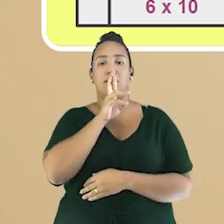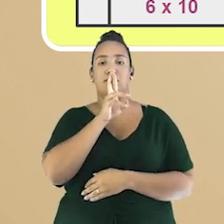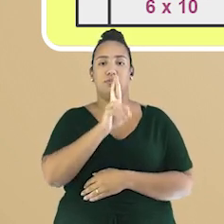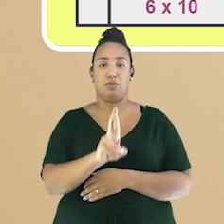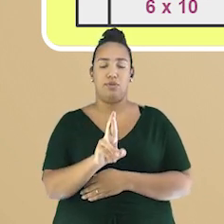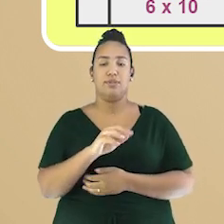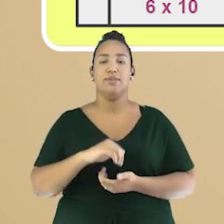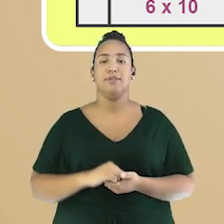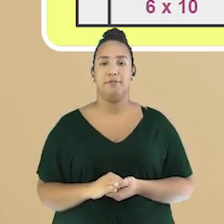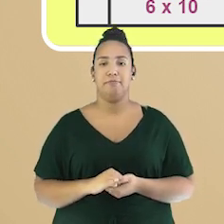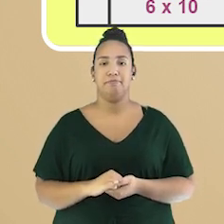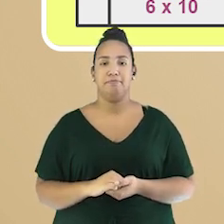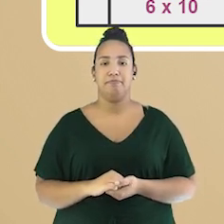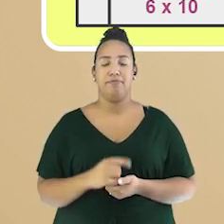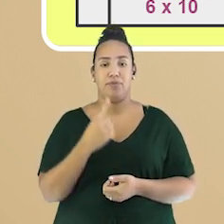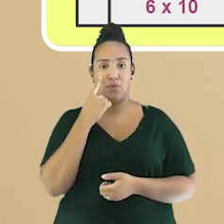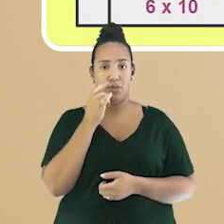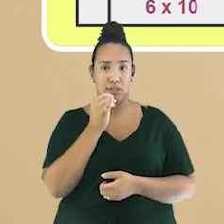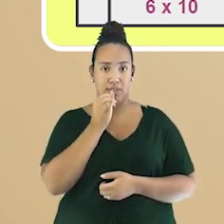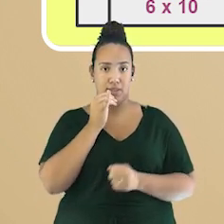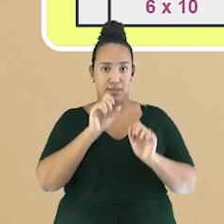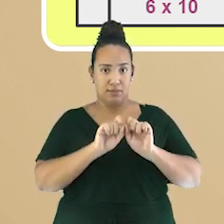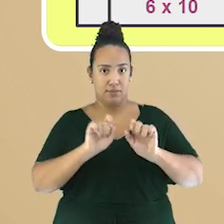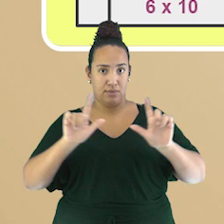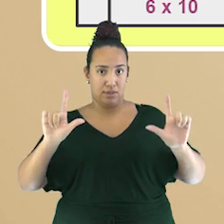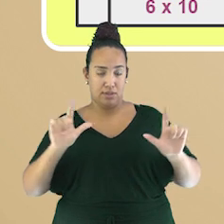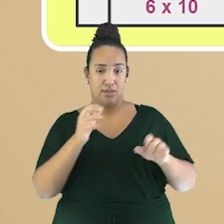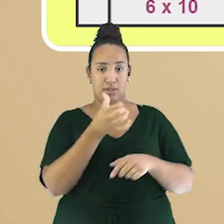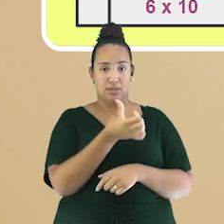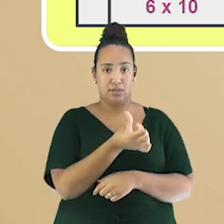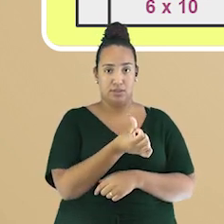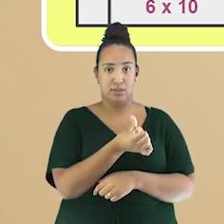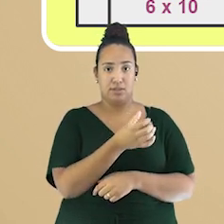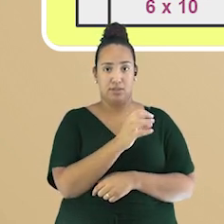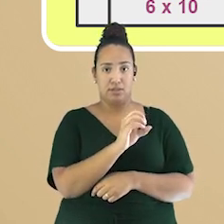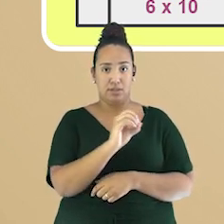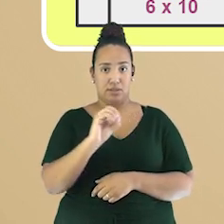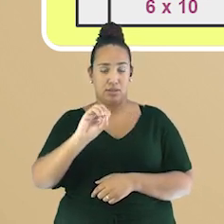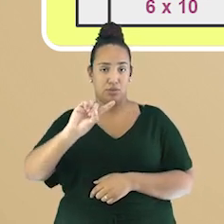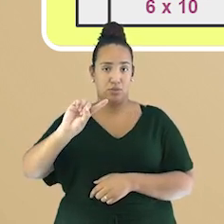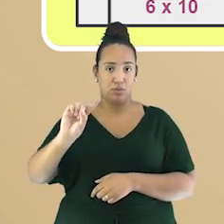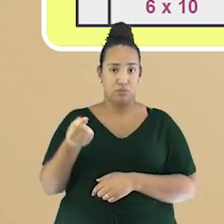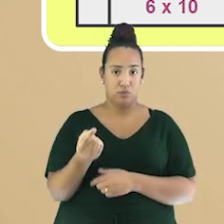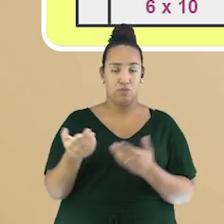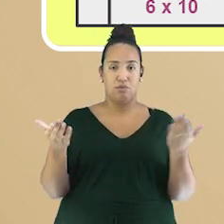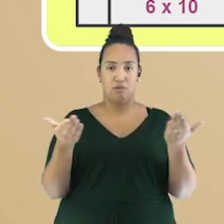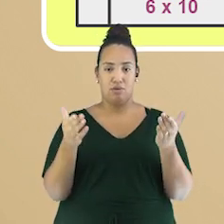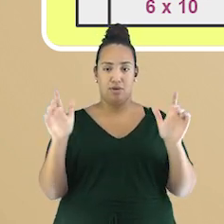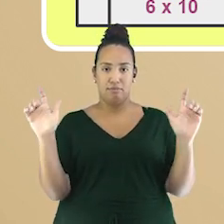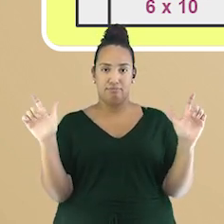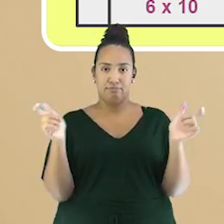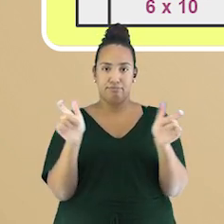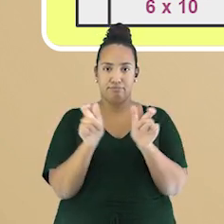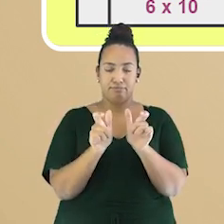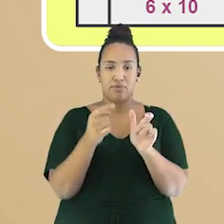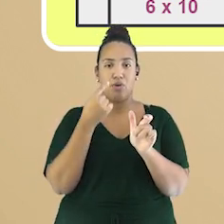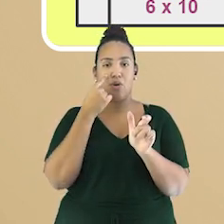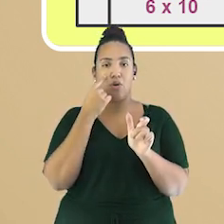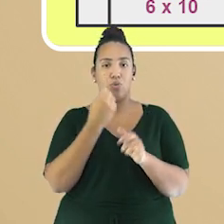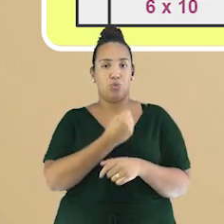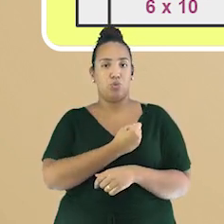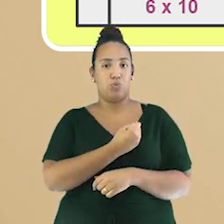sua tela, é 600 mil. Convertendo pela notação científica, pega um número diferente de zero, que é o